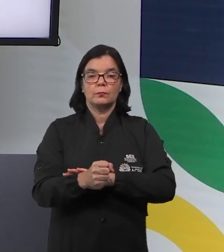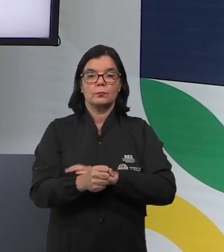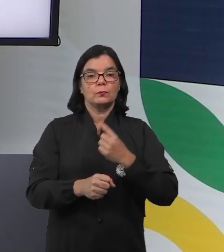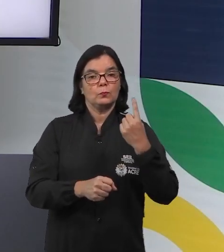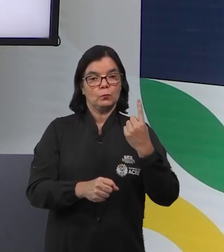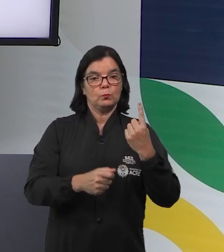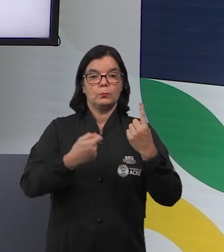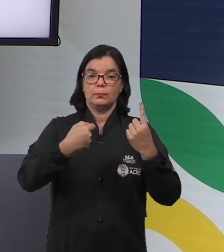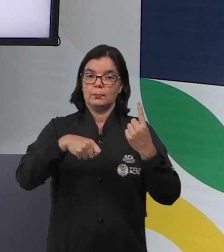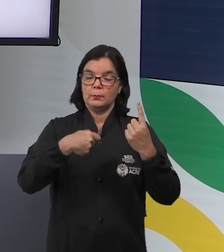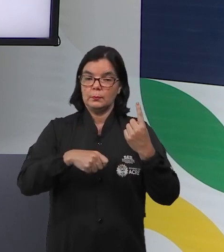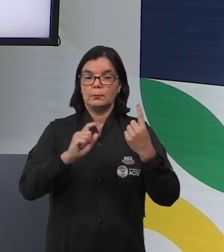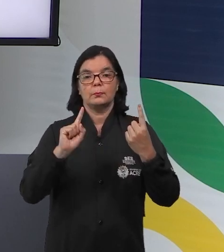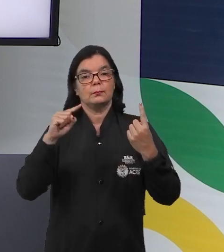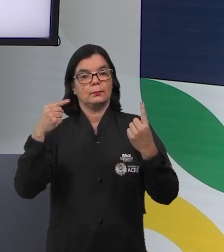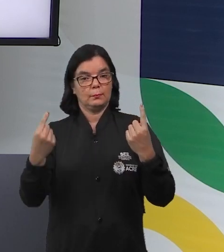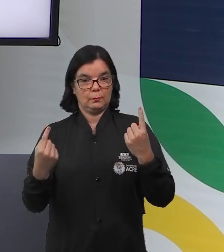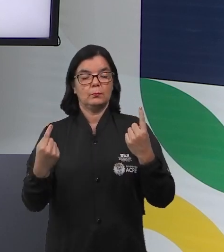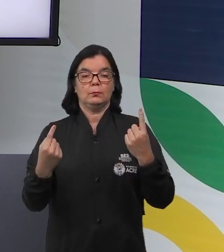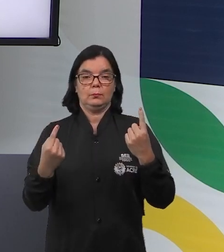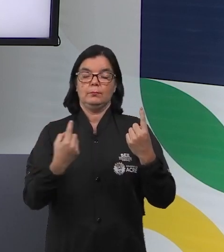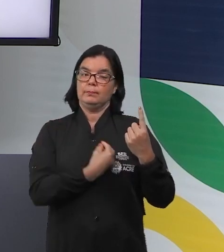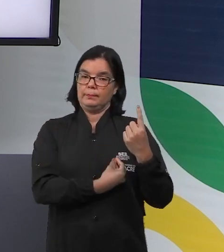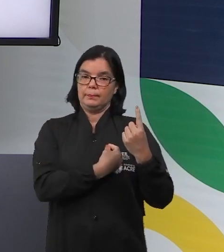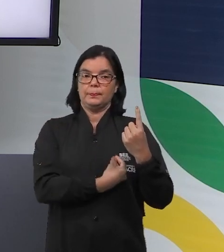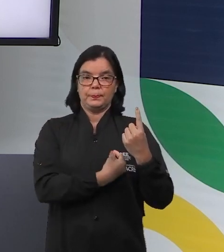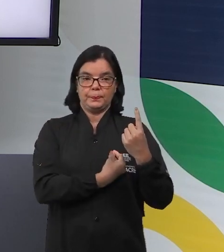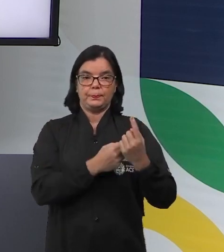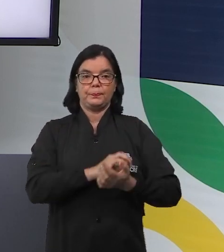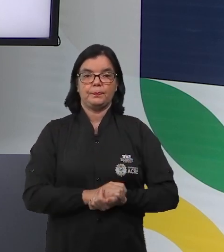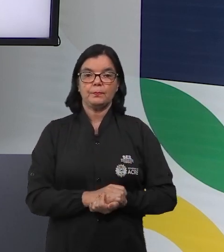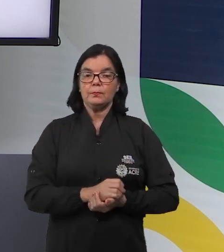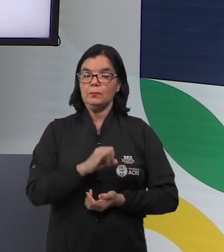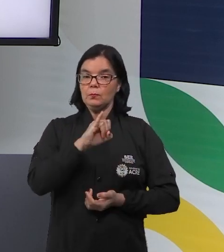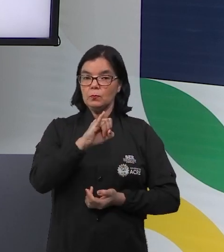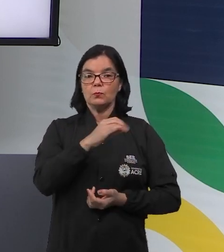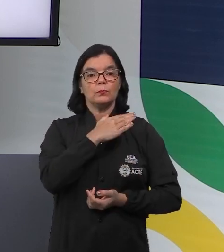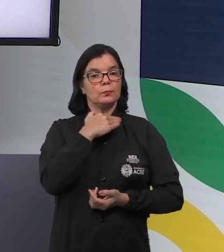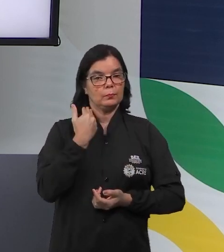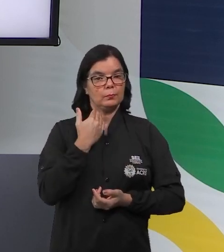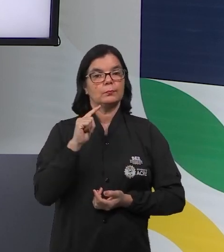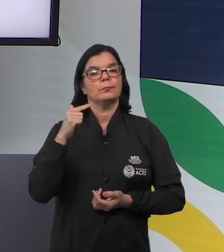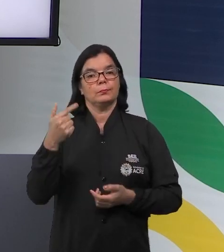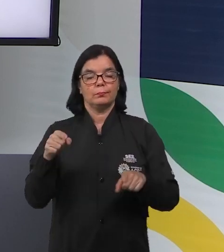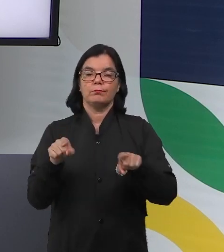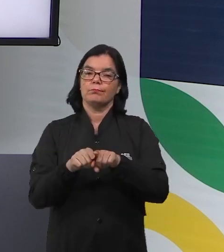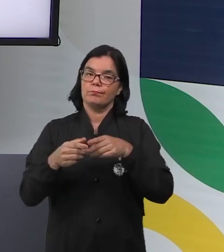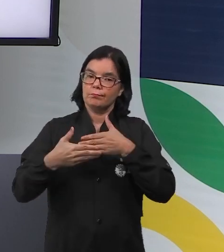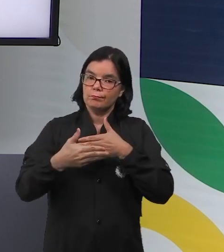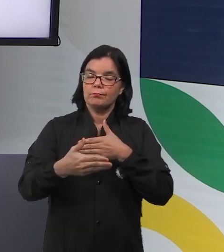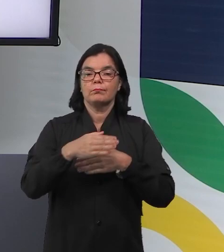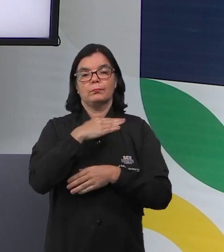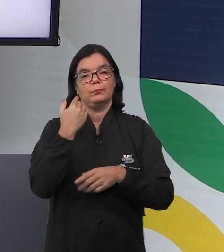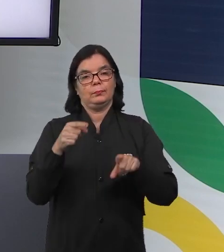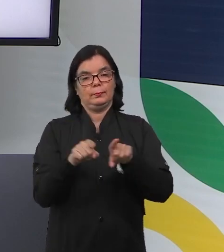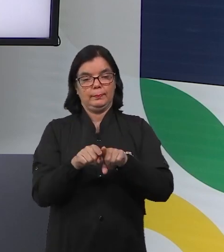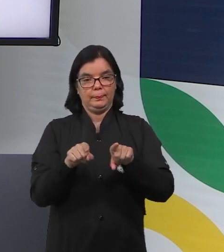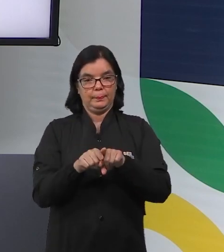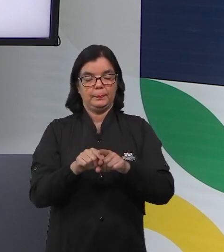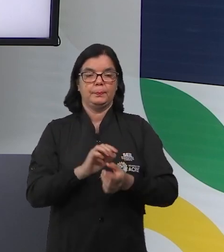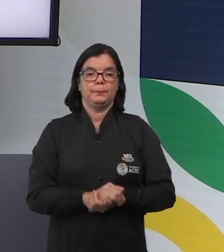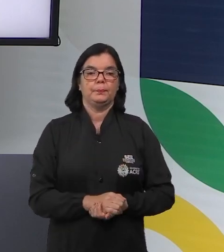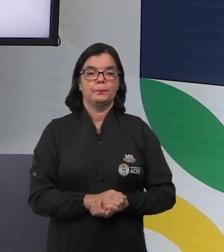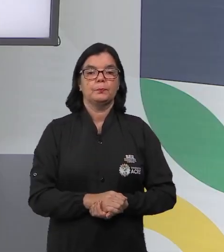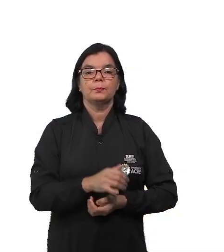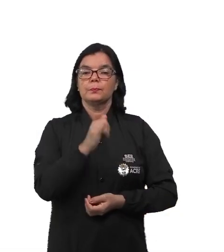Uma depende da outra para sobreviver. Se uma morre, a outra, consequentemente, morre também.